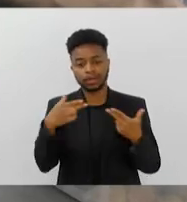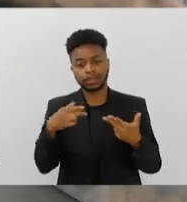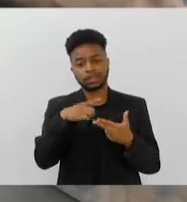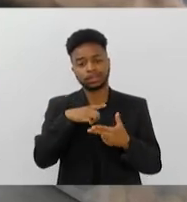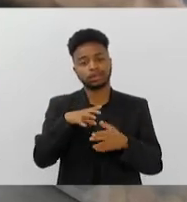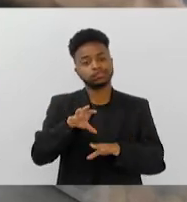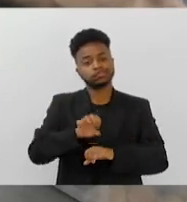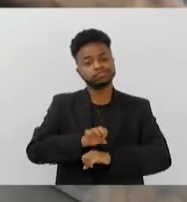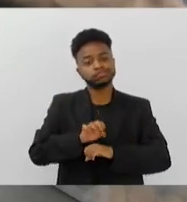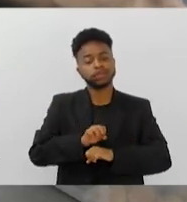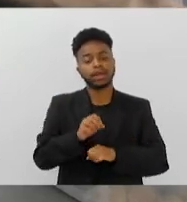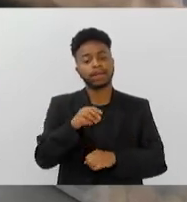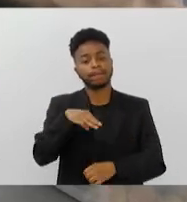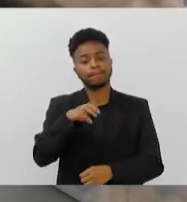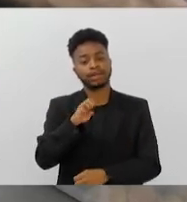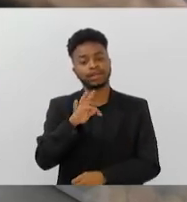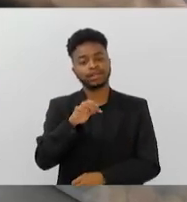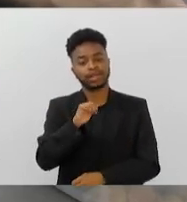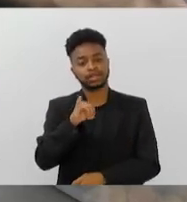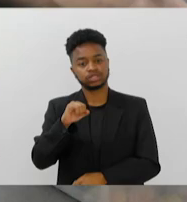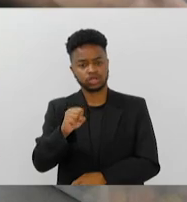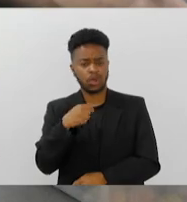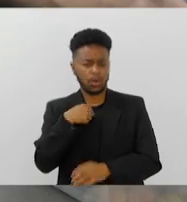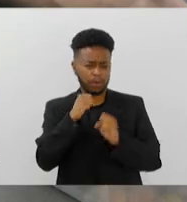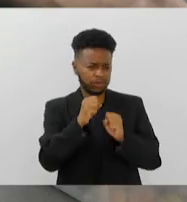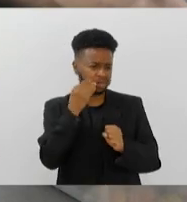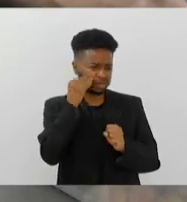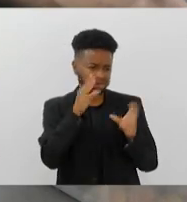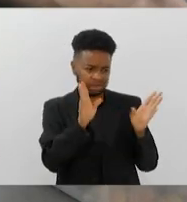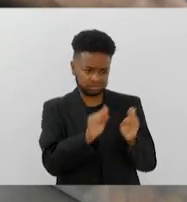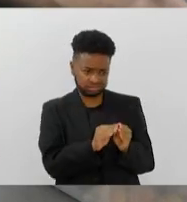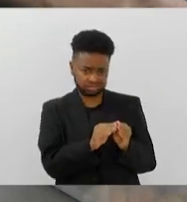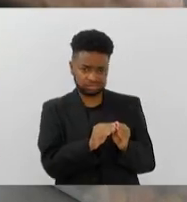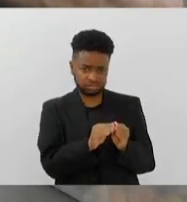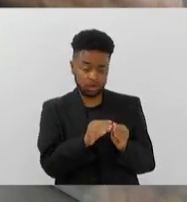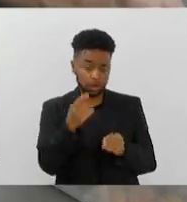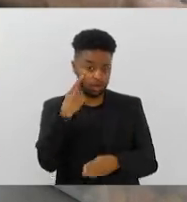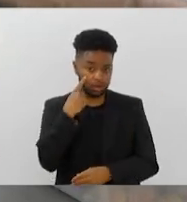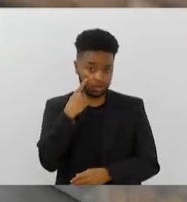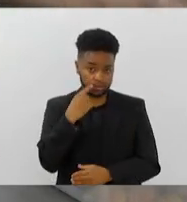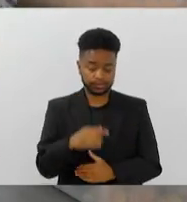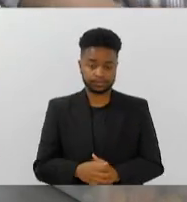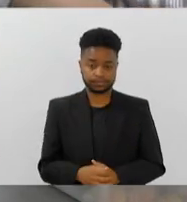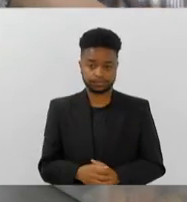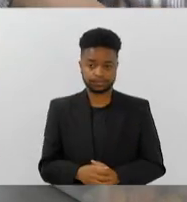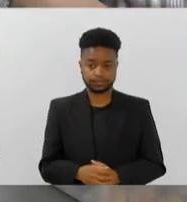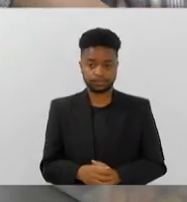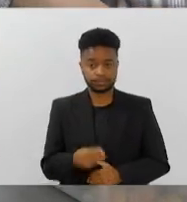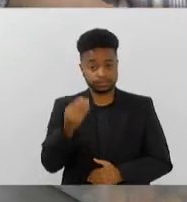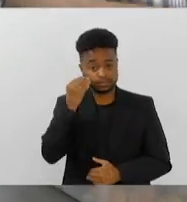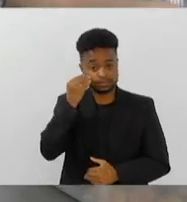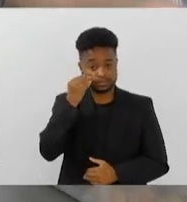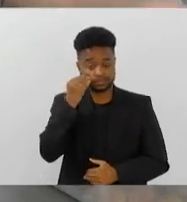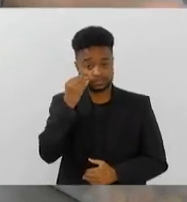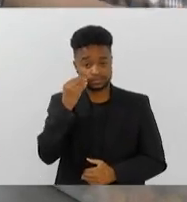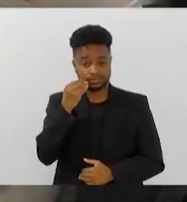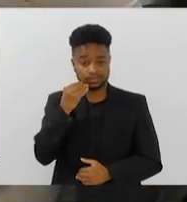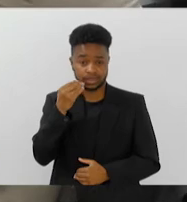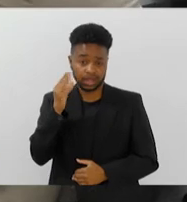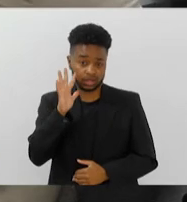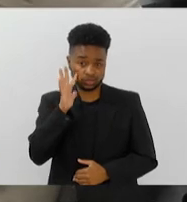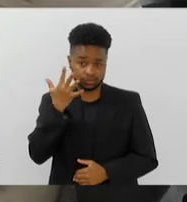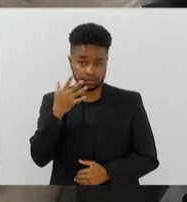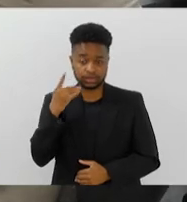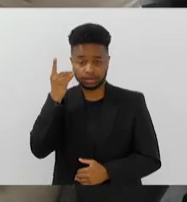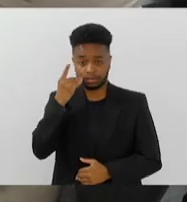poderia fazer o cumpra-se. Posso tentar simplificar? Olha só, só para simplificar. Deputado